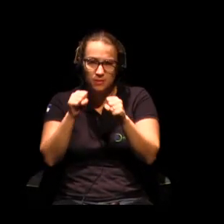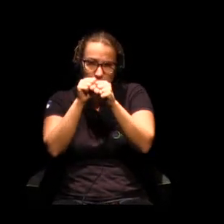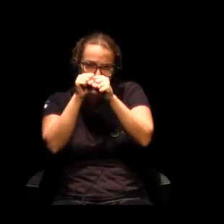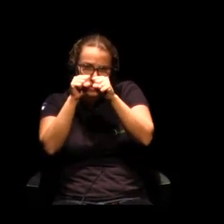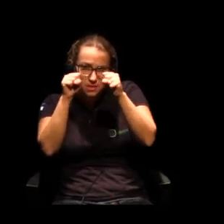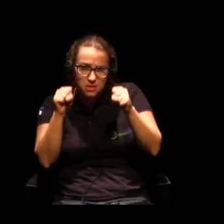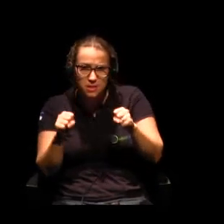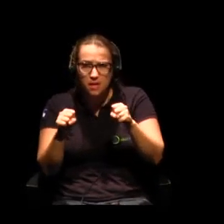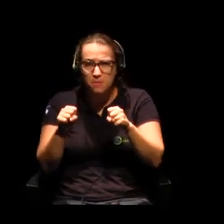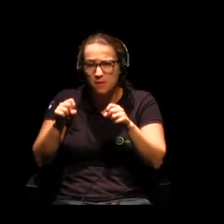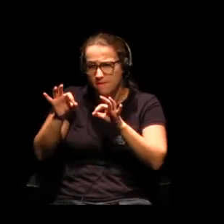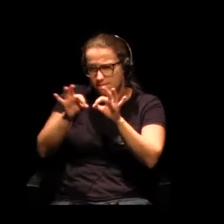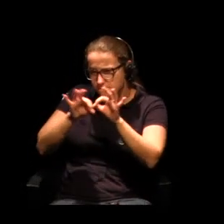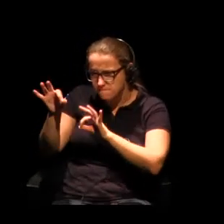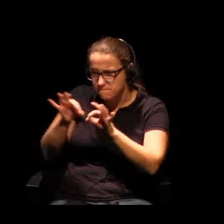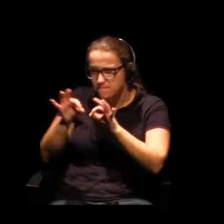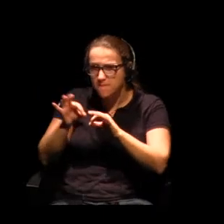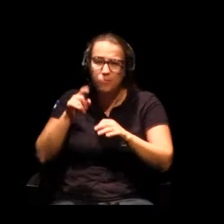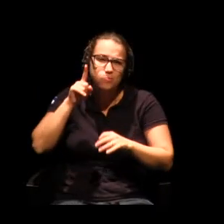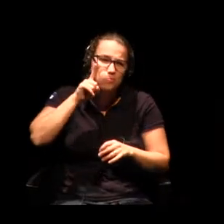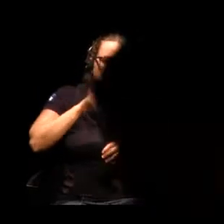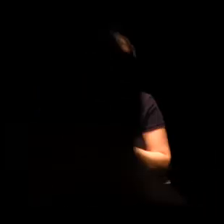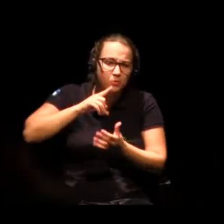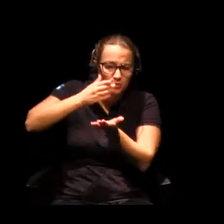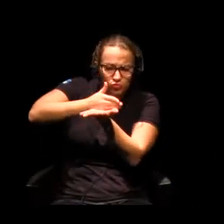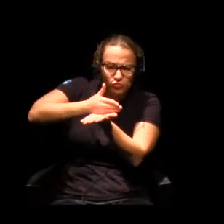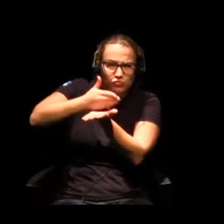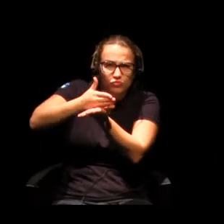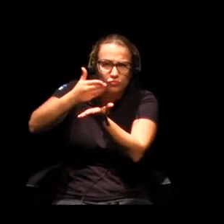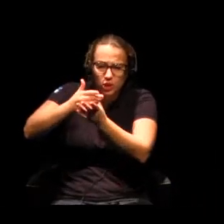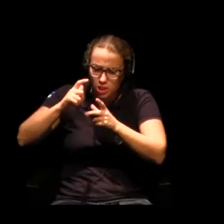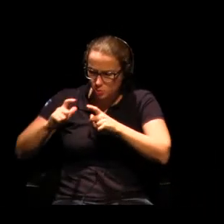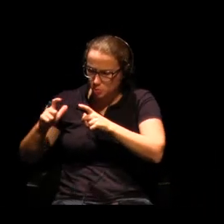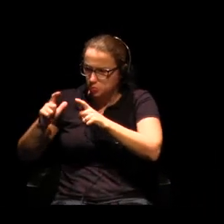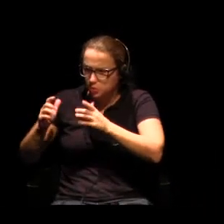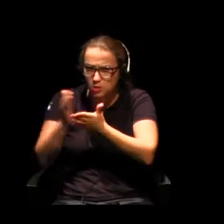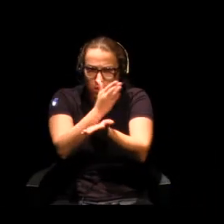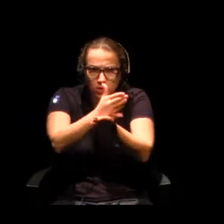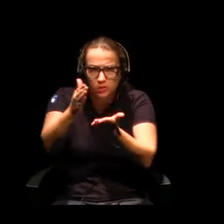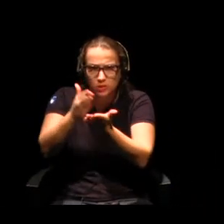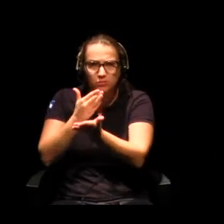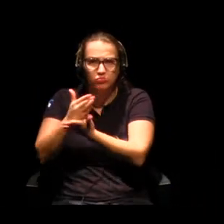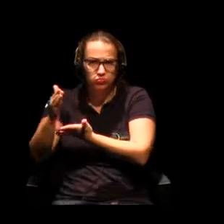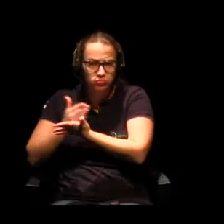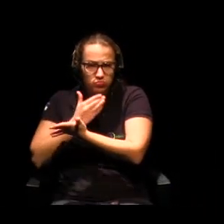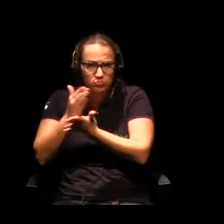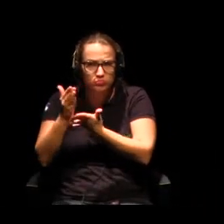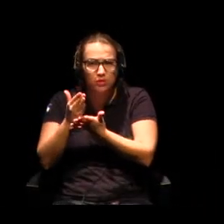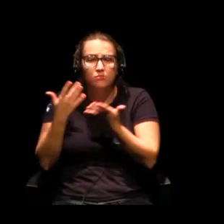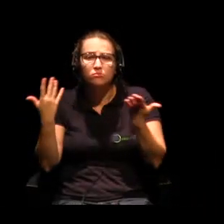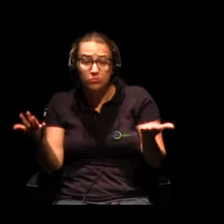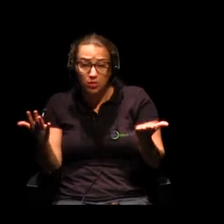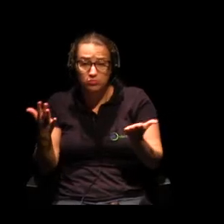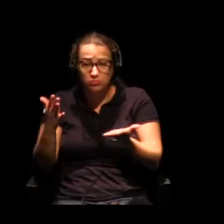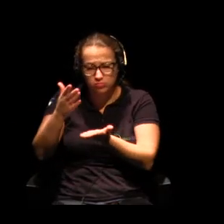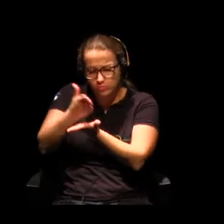o que parcelou os Estados Unidos em territórios e seções. E o que isso fez